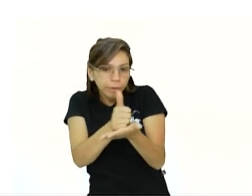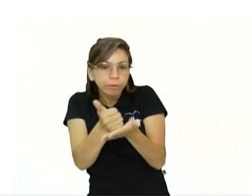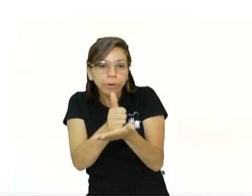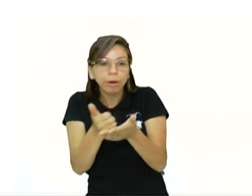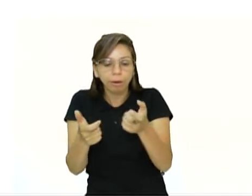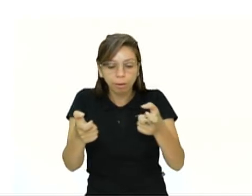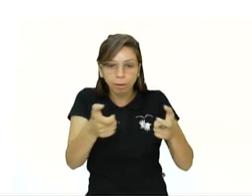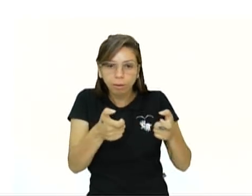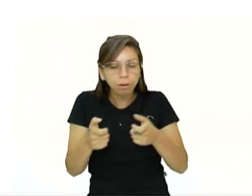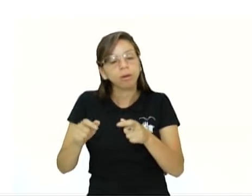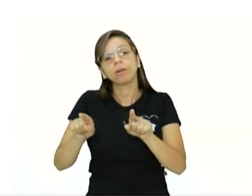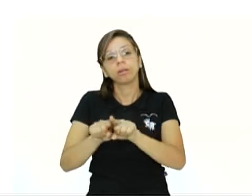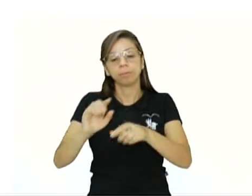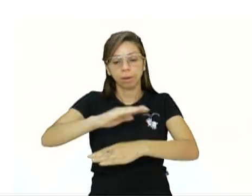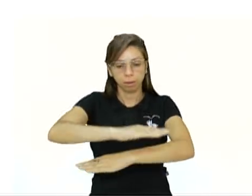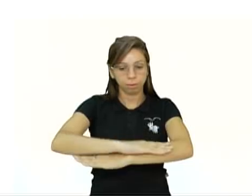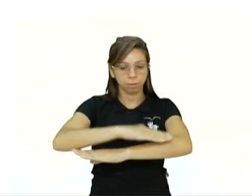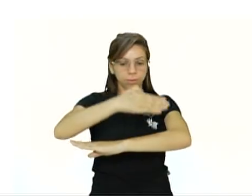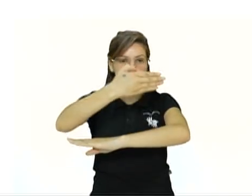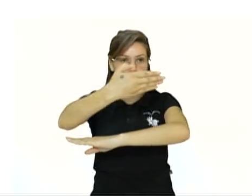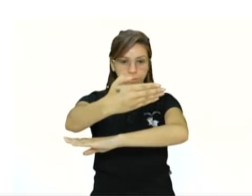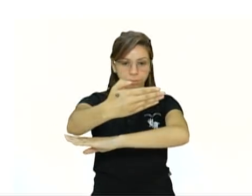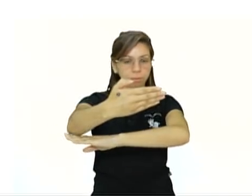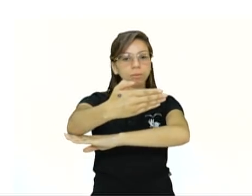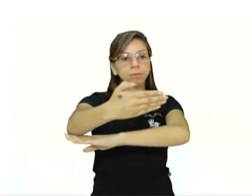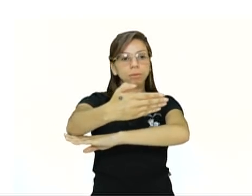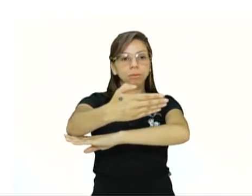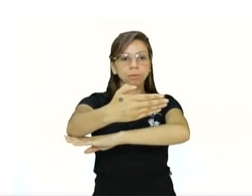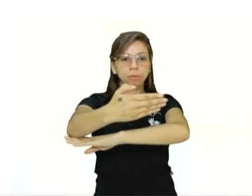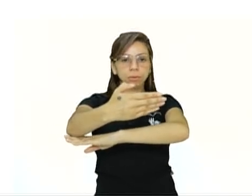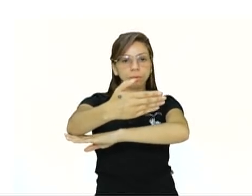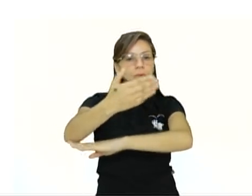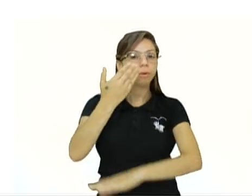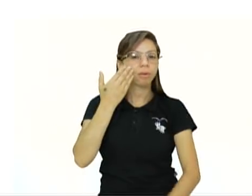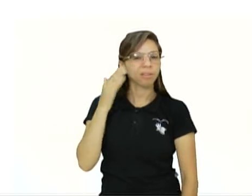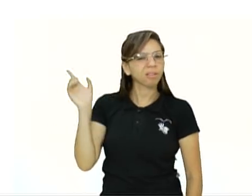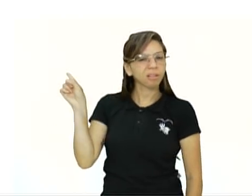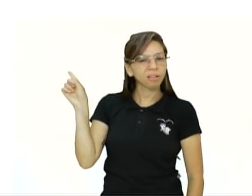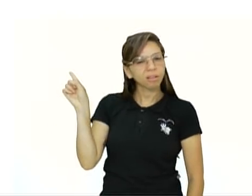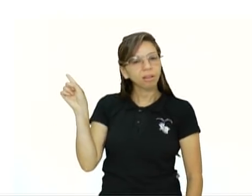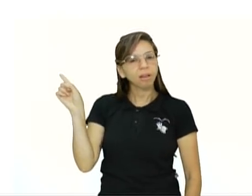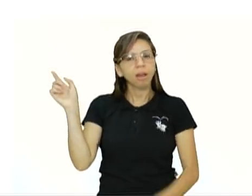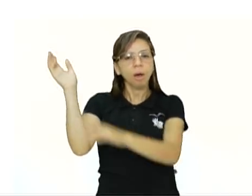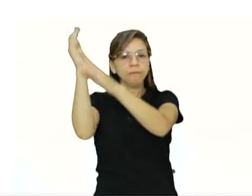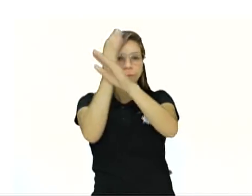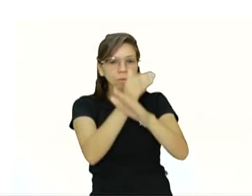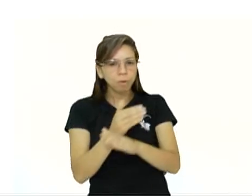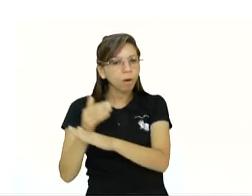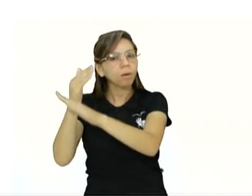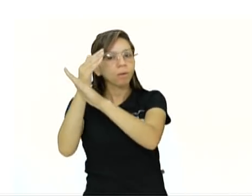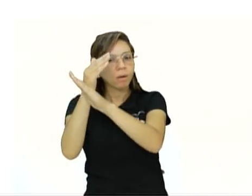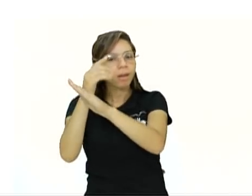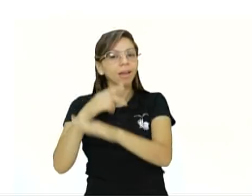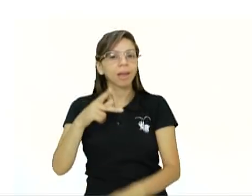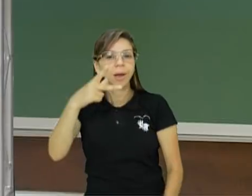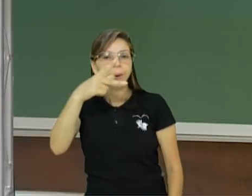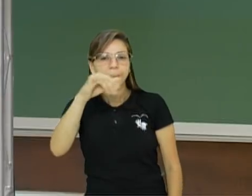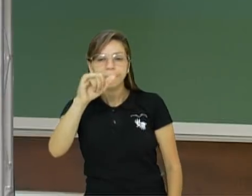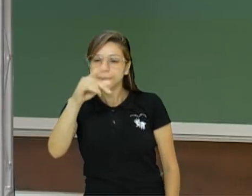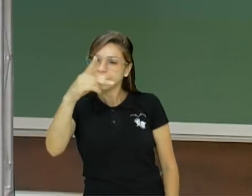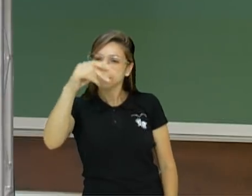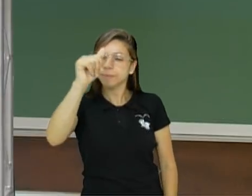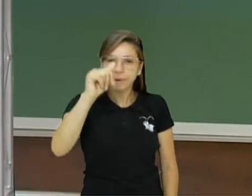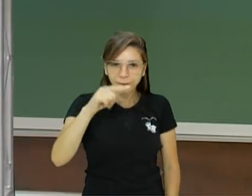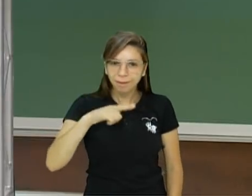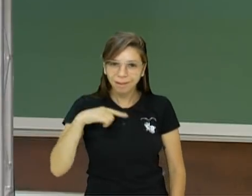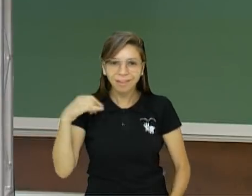nós temos no computador. Vocês sabem o que é aquele carinha ali estranho voando? É uma pipa. Prof, isso